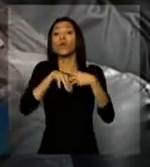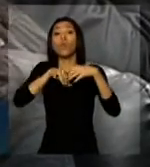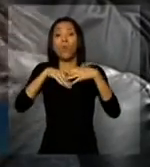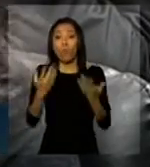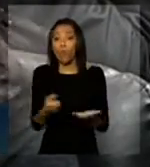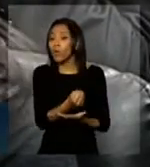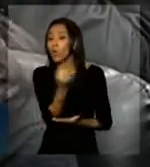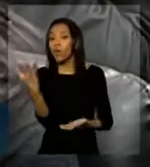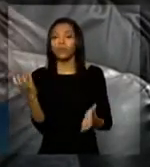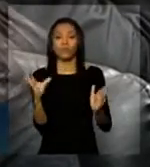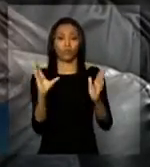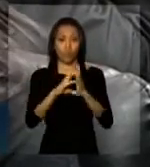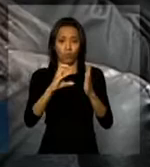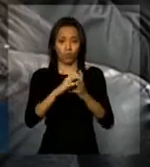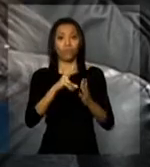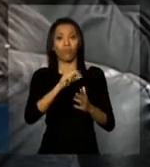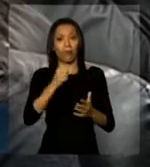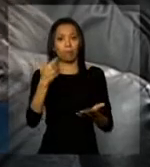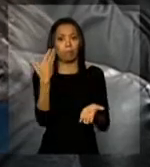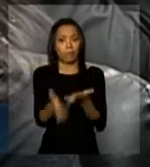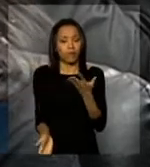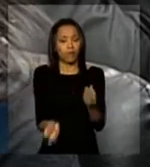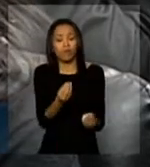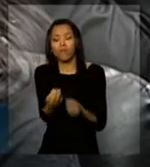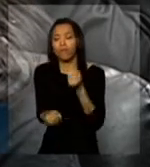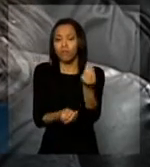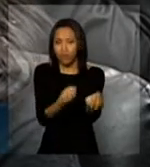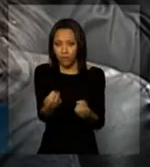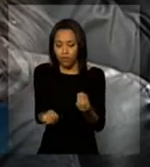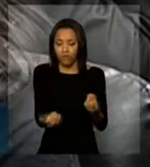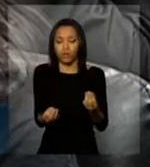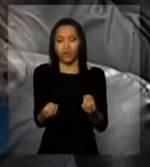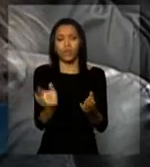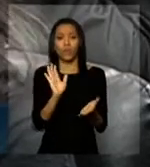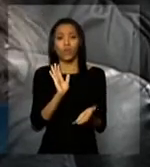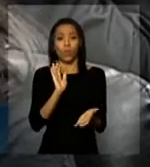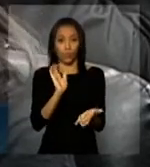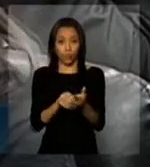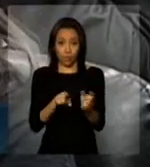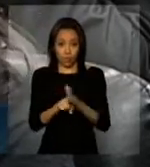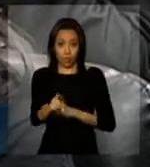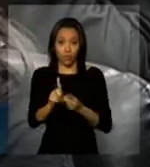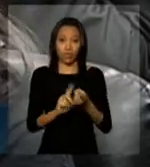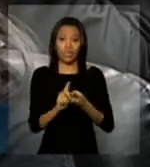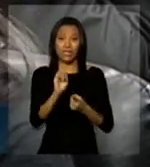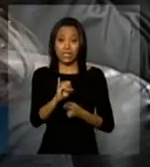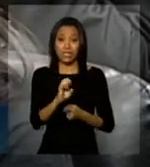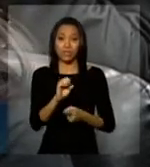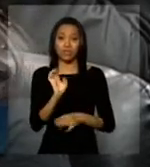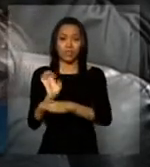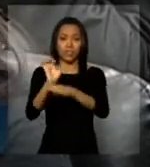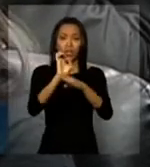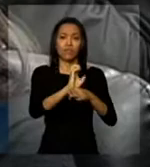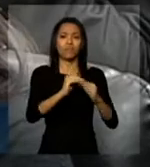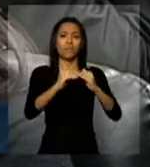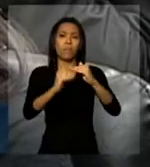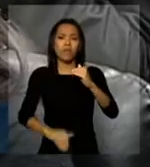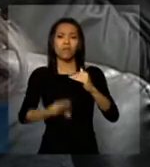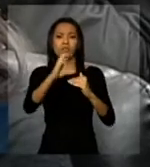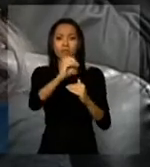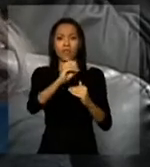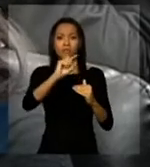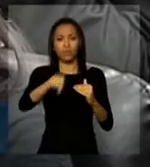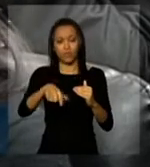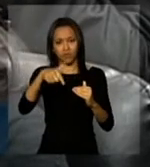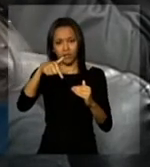deverão ser afetados este ano? E, por último, ministro, se os estados fizerem menos que o 0,35 do PIB, o